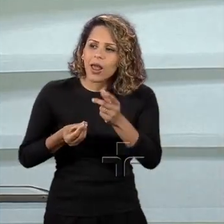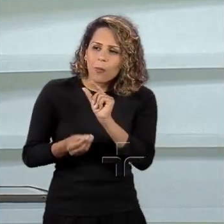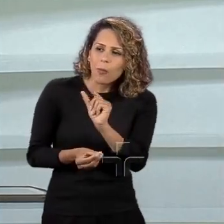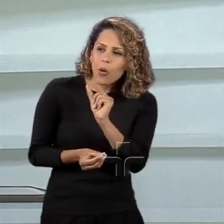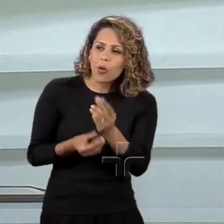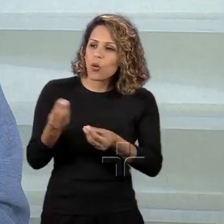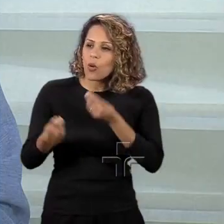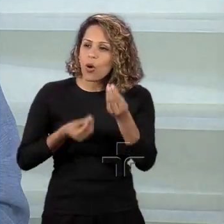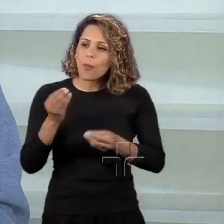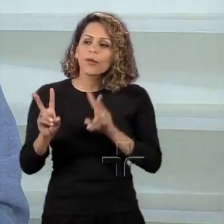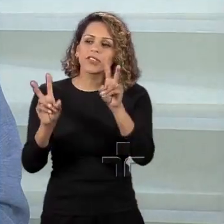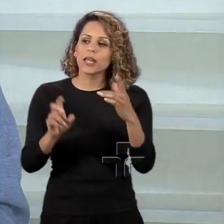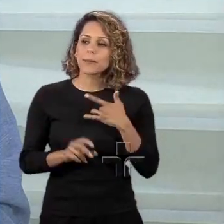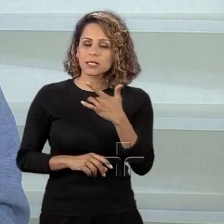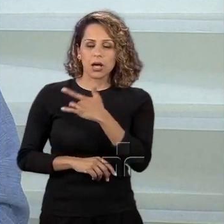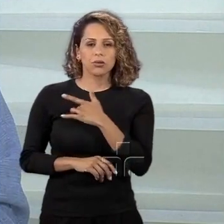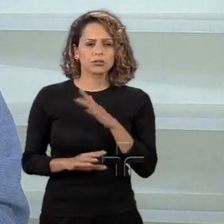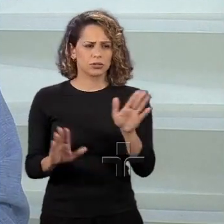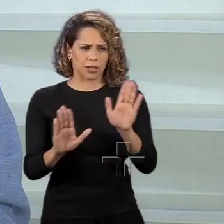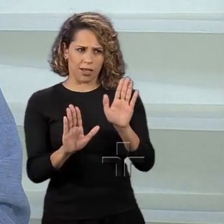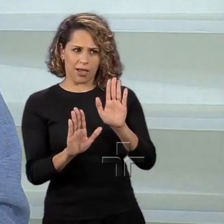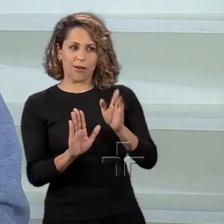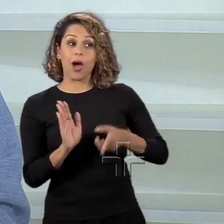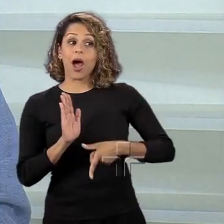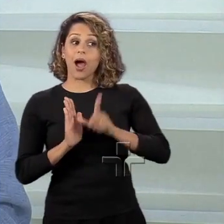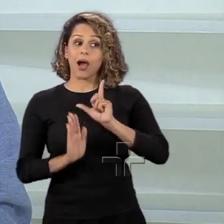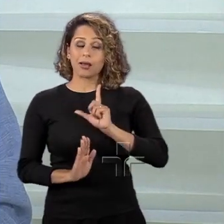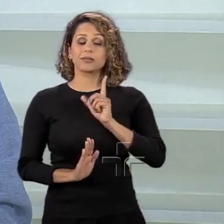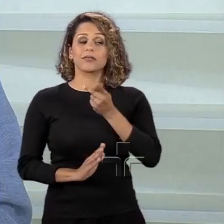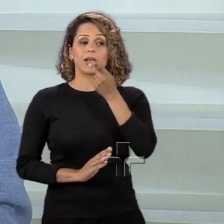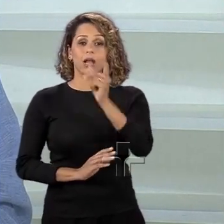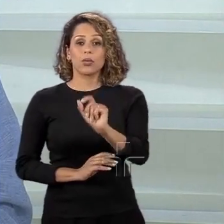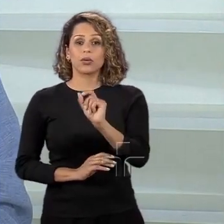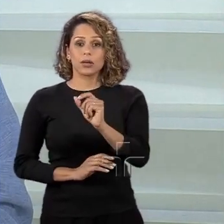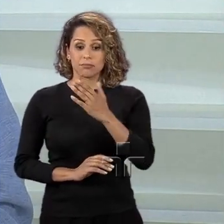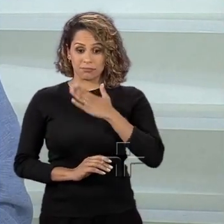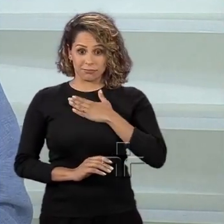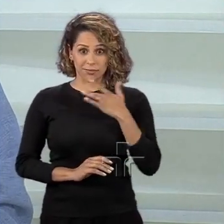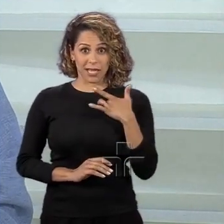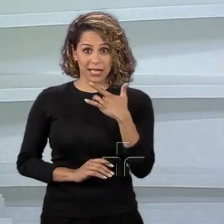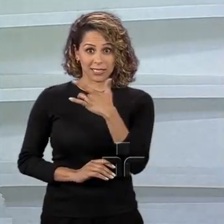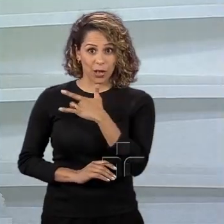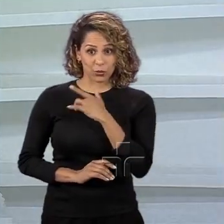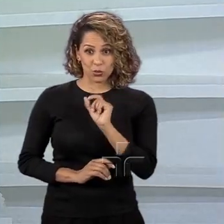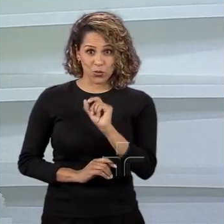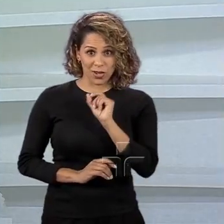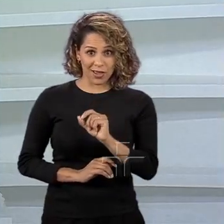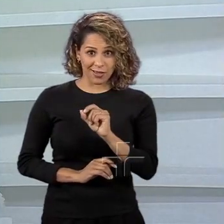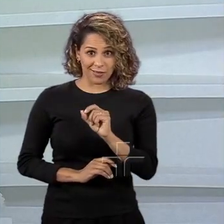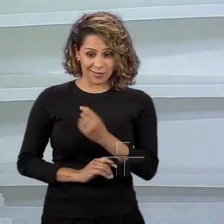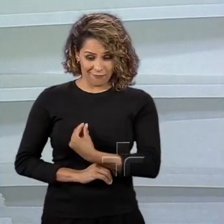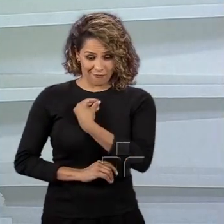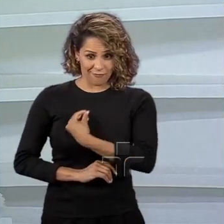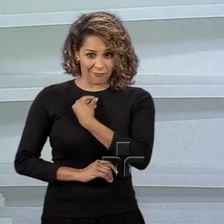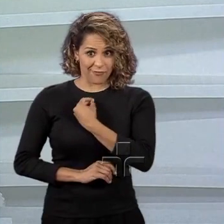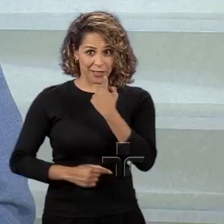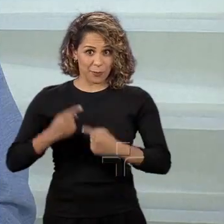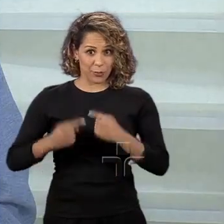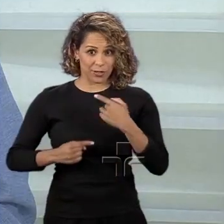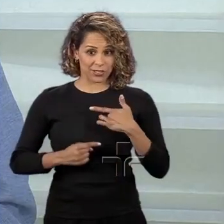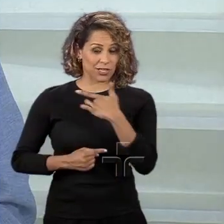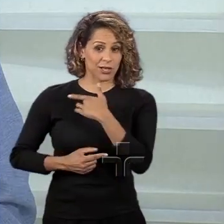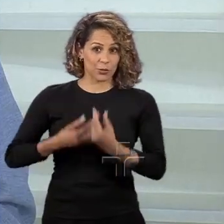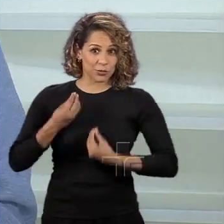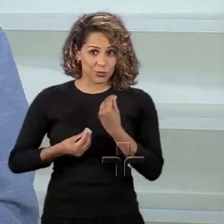da saúde, pelo amor de Deus. Vou falar primeiro da minha saúde na política. Porque realmente a Clarissa falou que eu fui, em